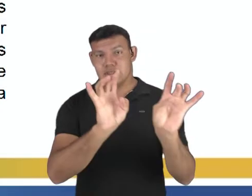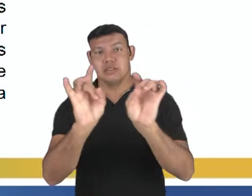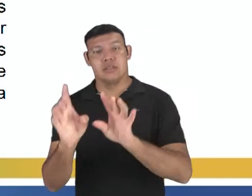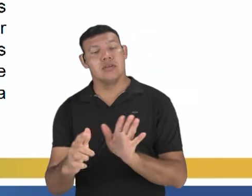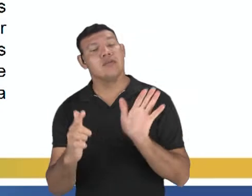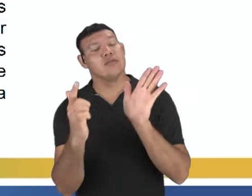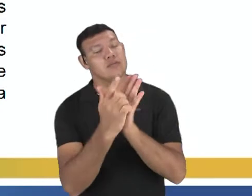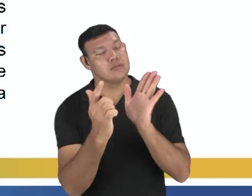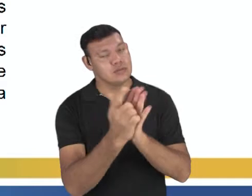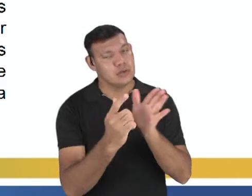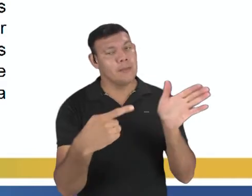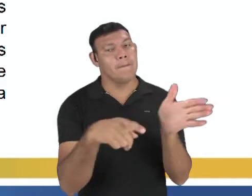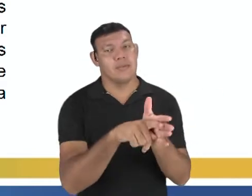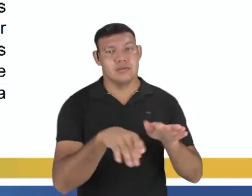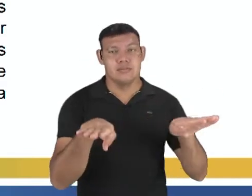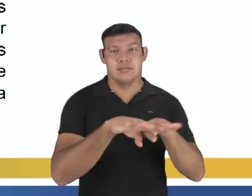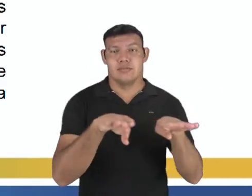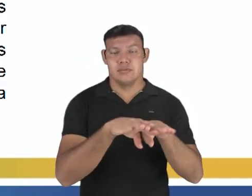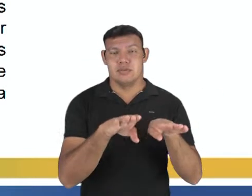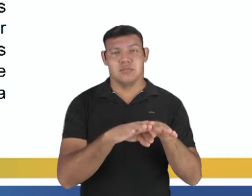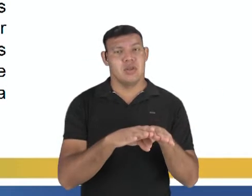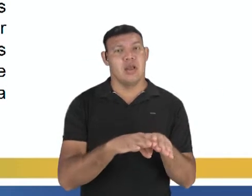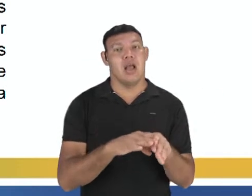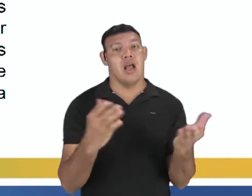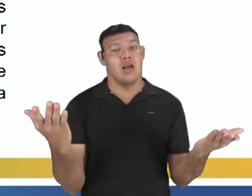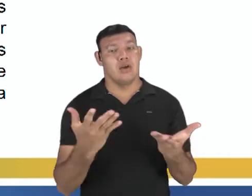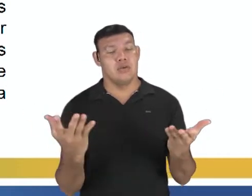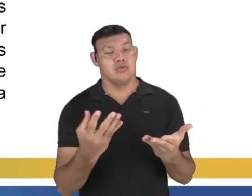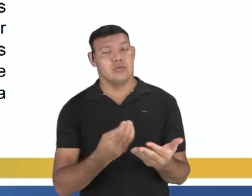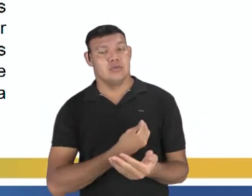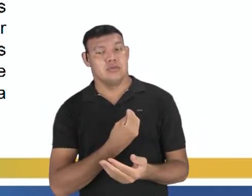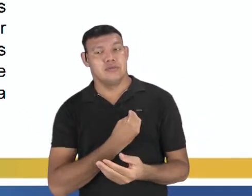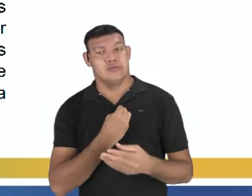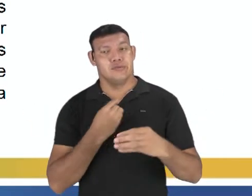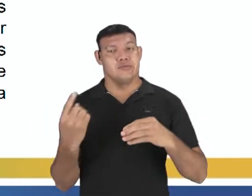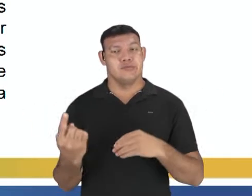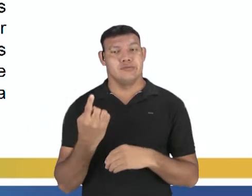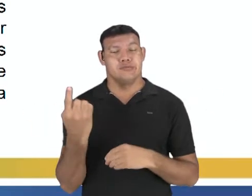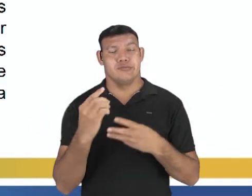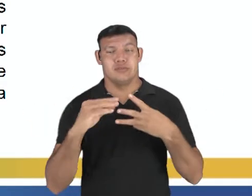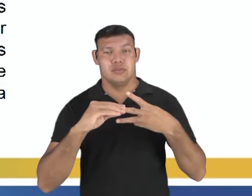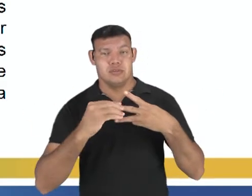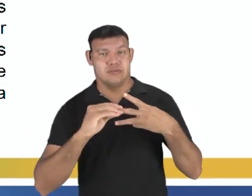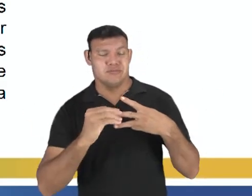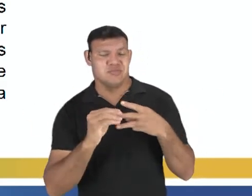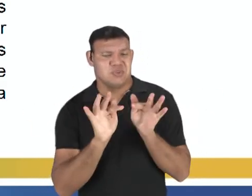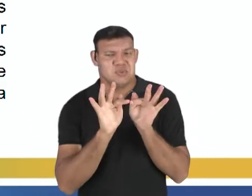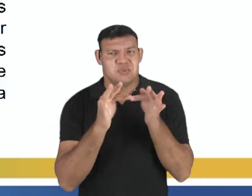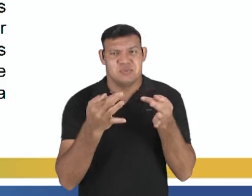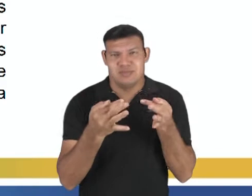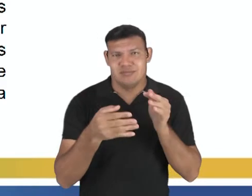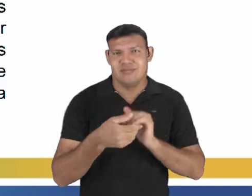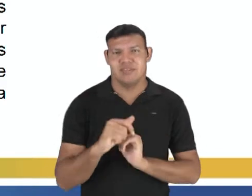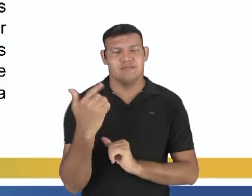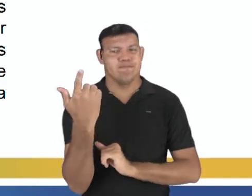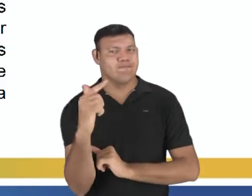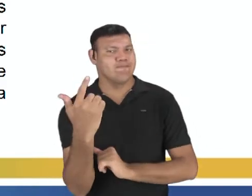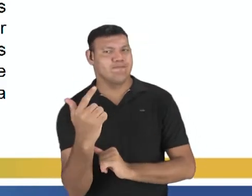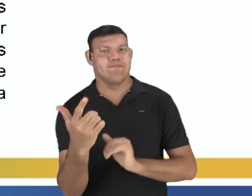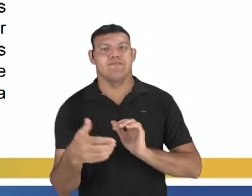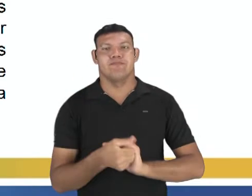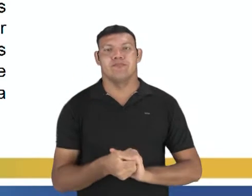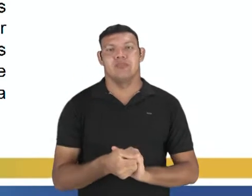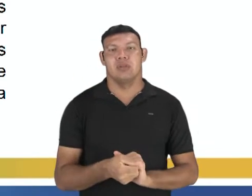específicas. Já os organismos unicelulares, eles possuem células que são mais simples, né? Que não possuem essas